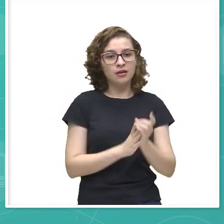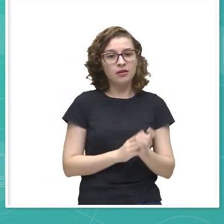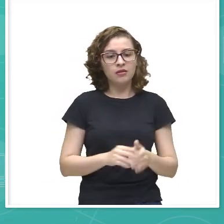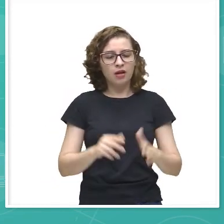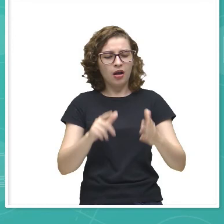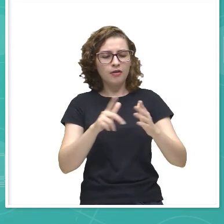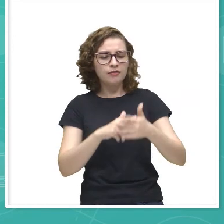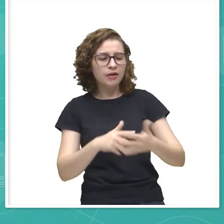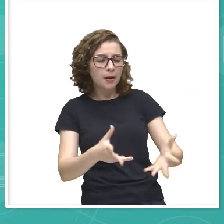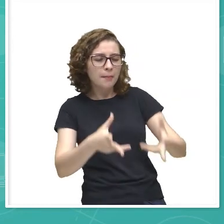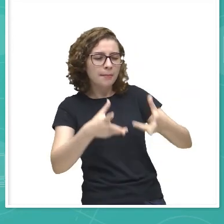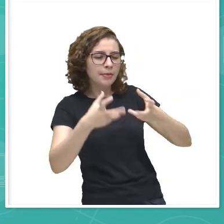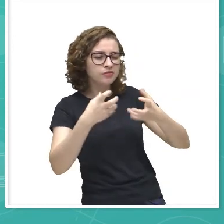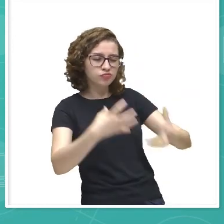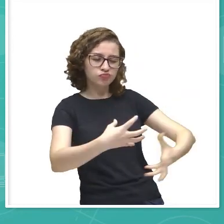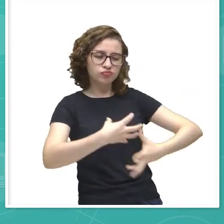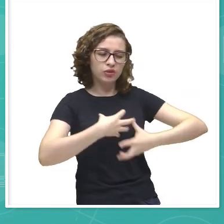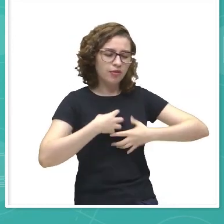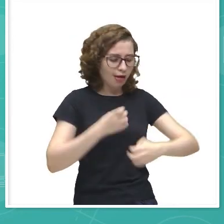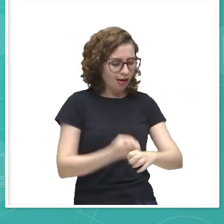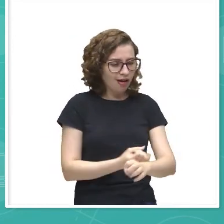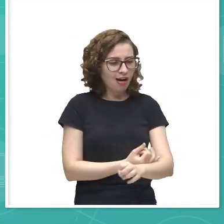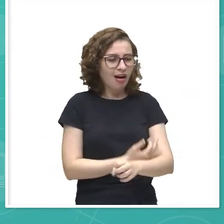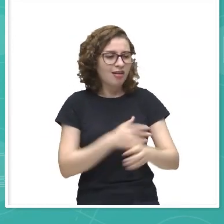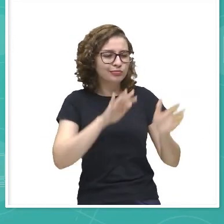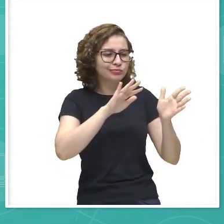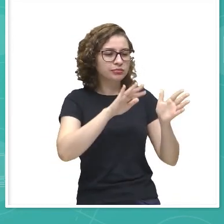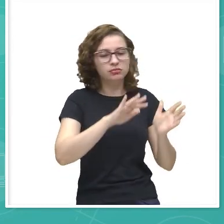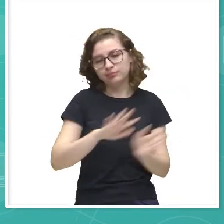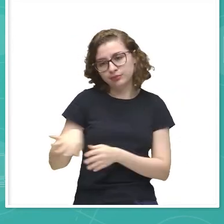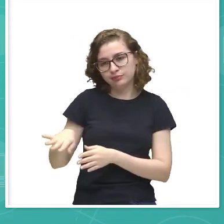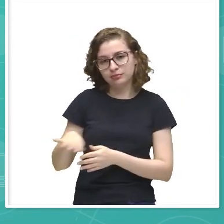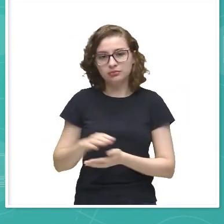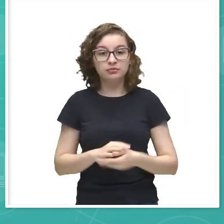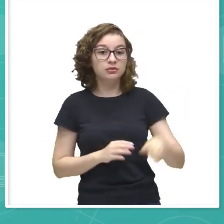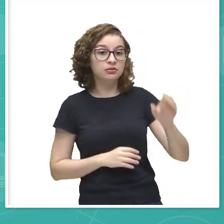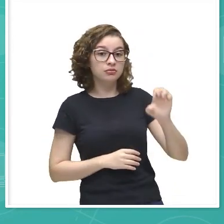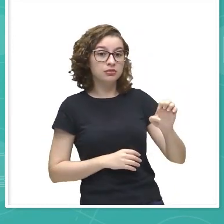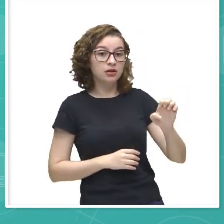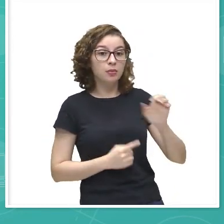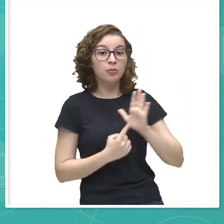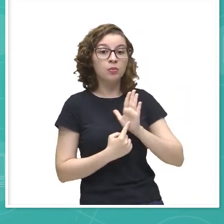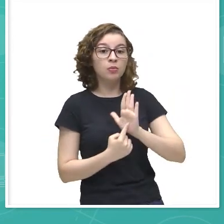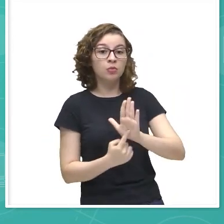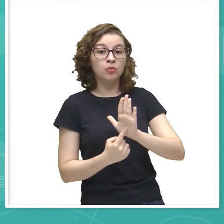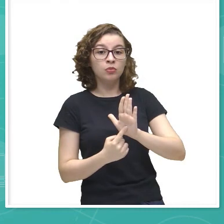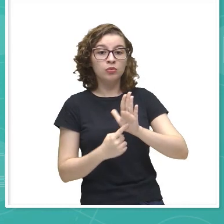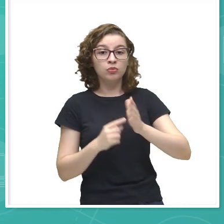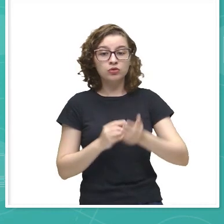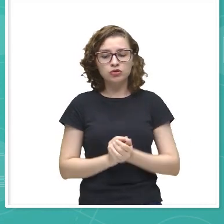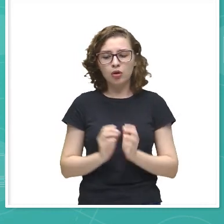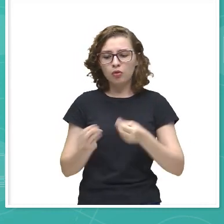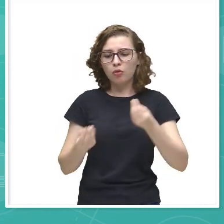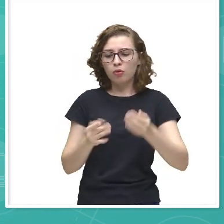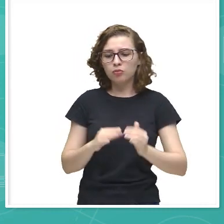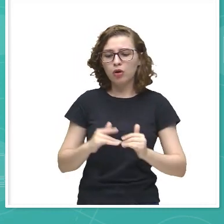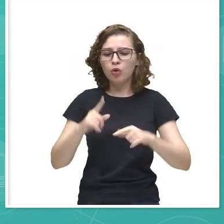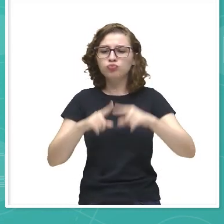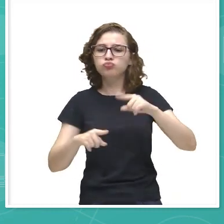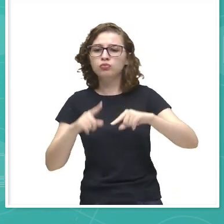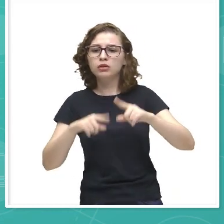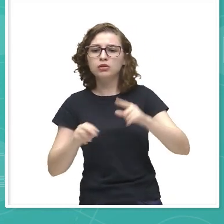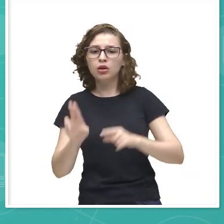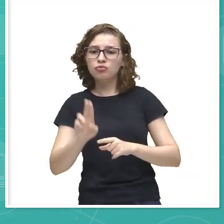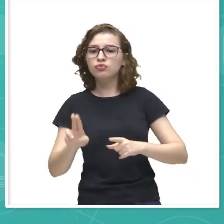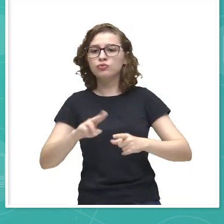anular possibilidades de leituras afetivas e a alternativa é integrar o suporte em sua composição. Vamos ver qual